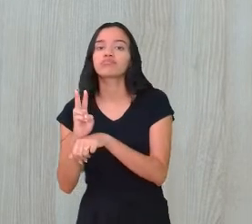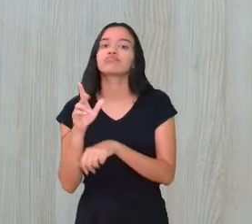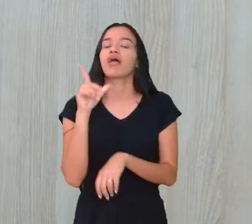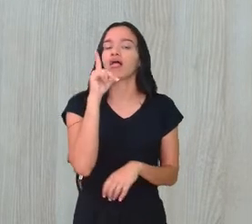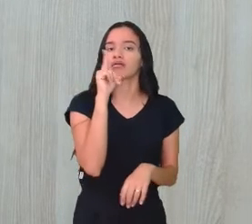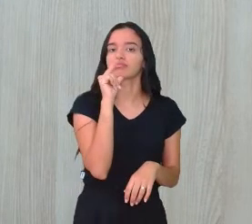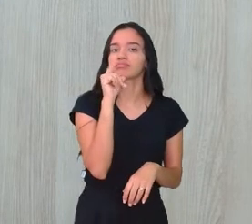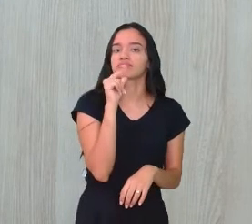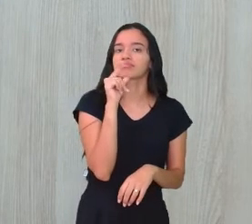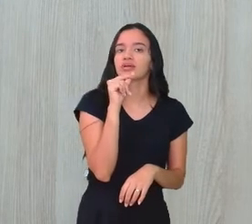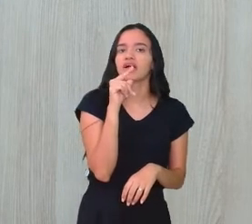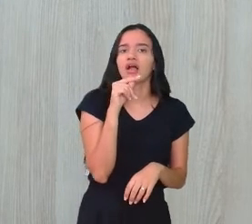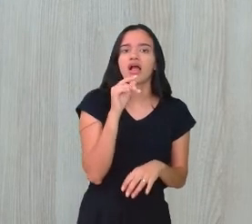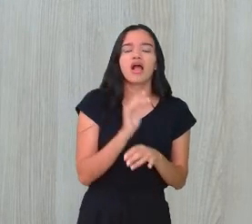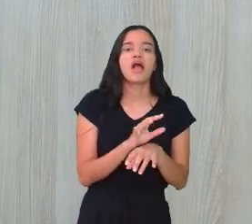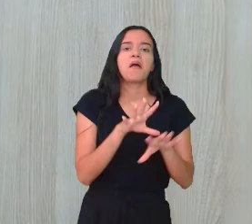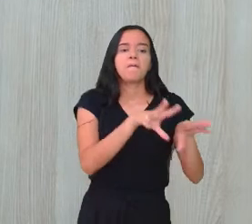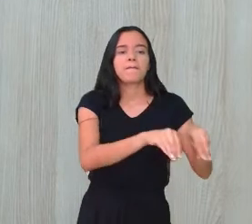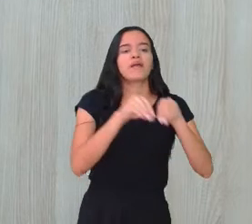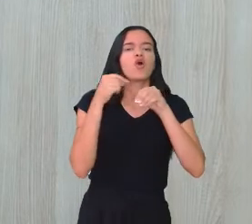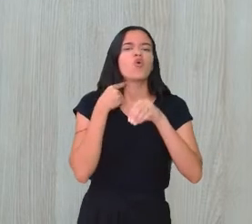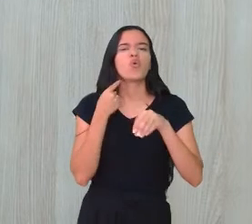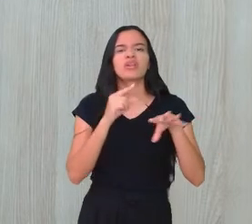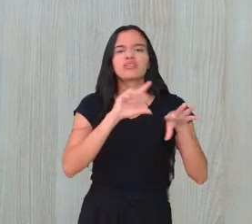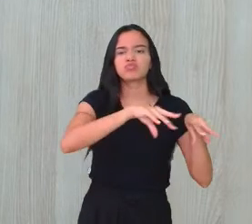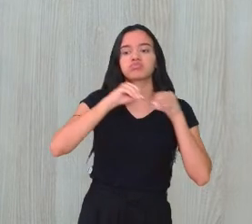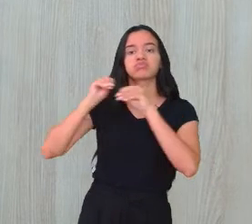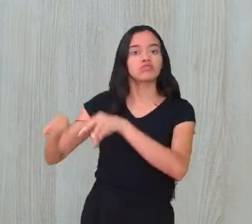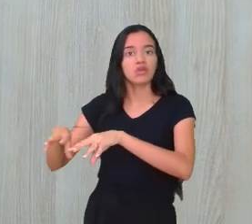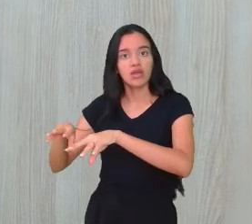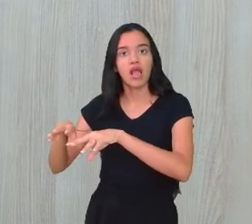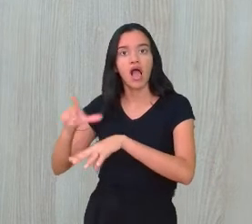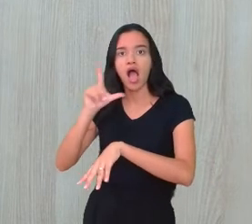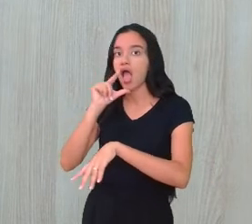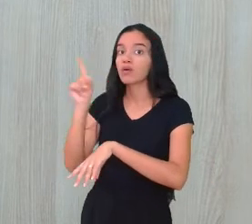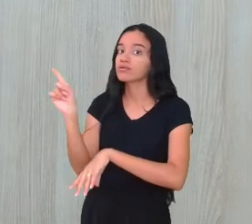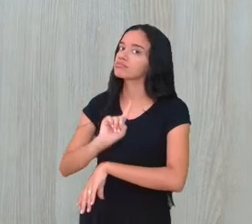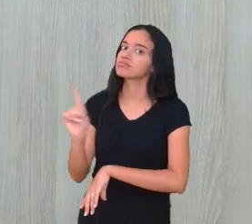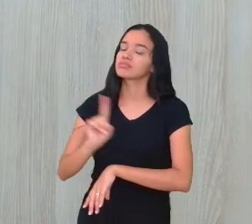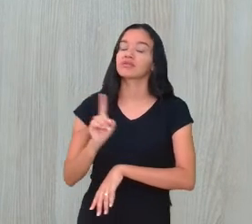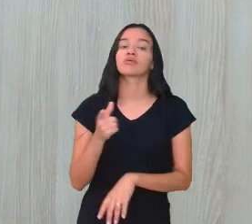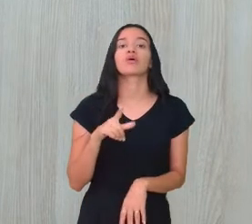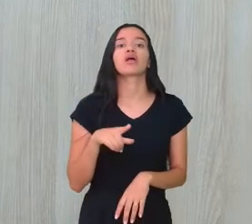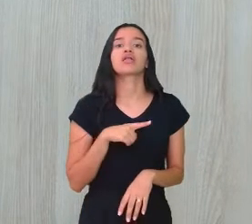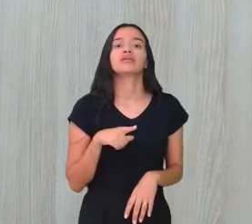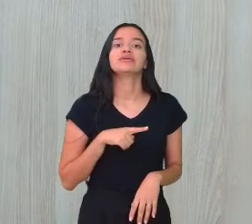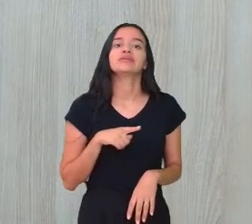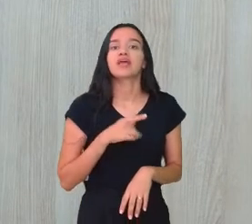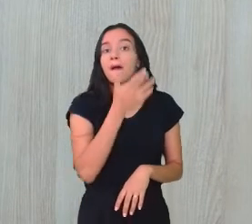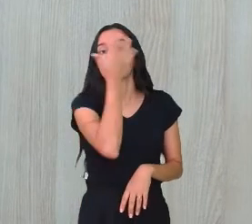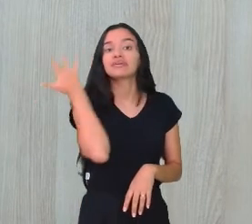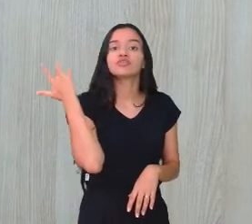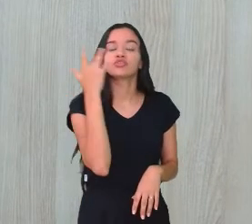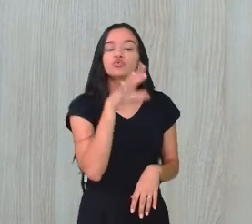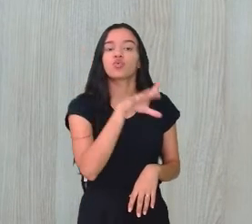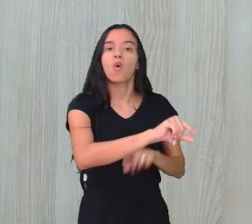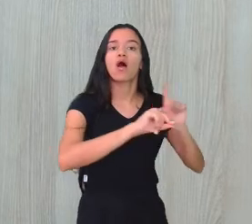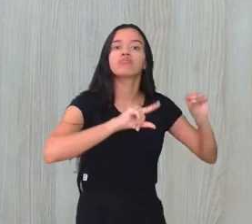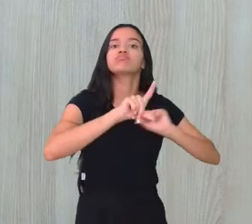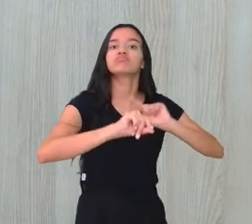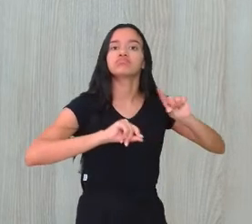água, né? Não colocar lixo aí nos lugares inadequados. A gente sabe que tem os coletores para colocar os